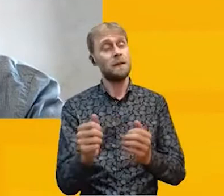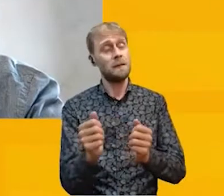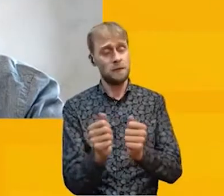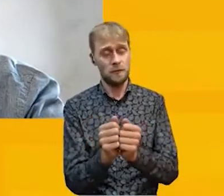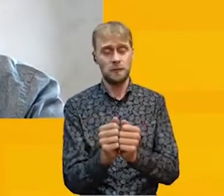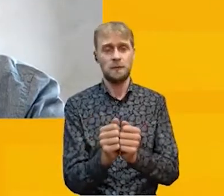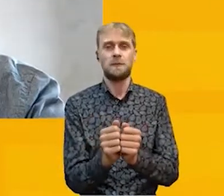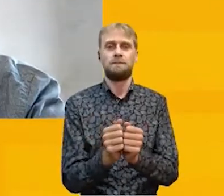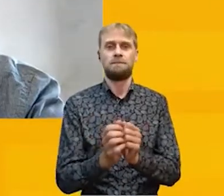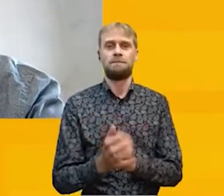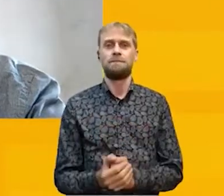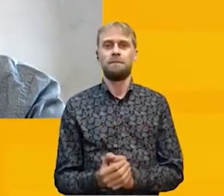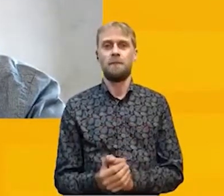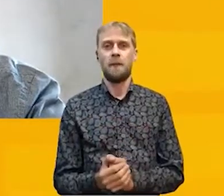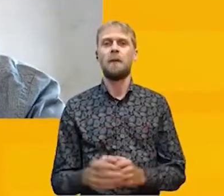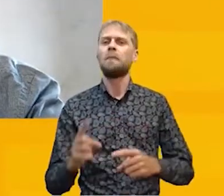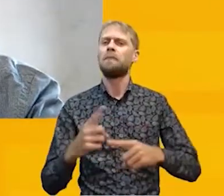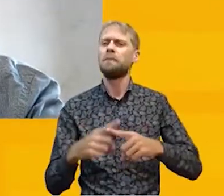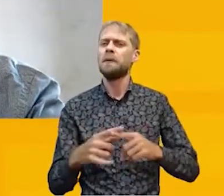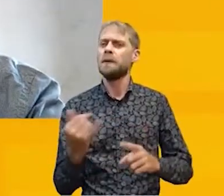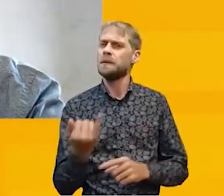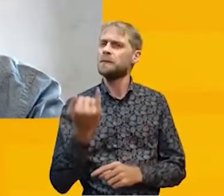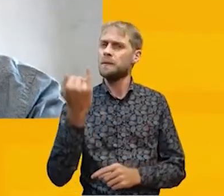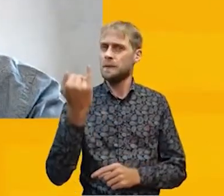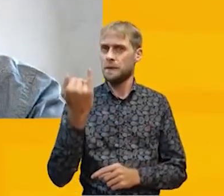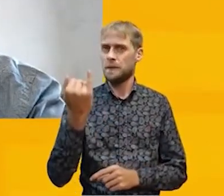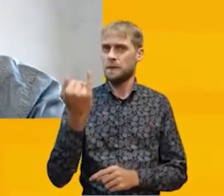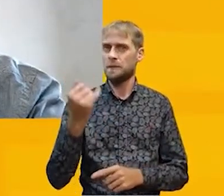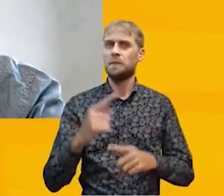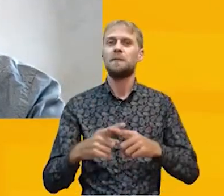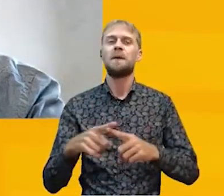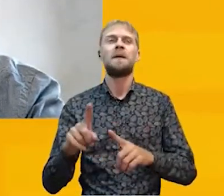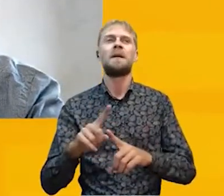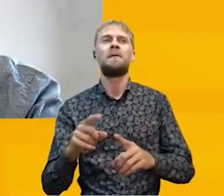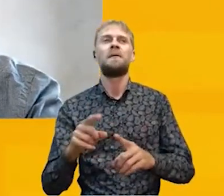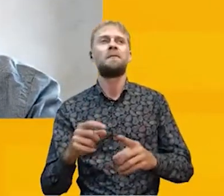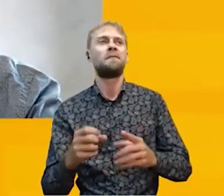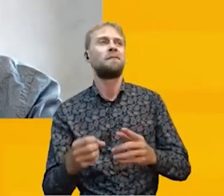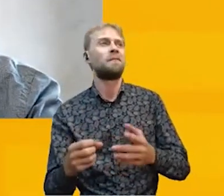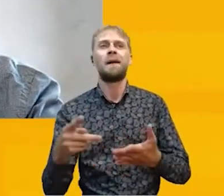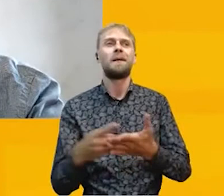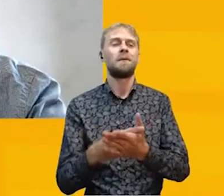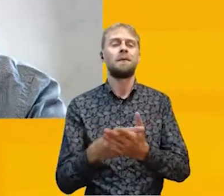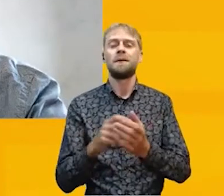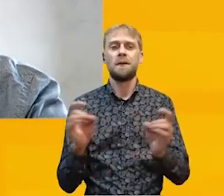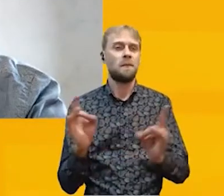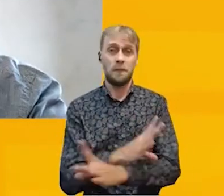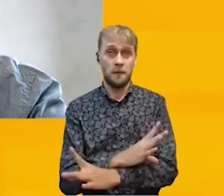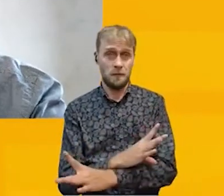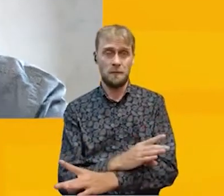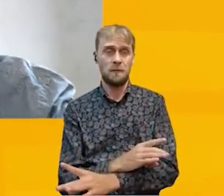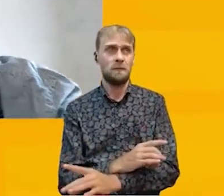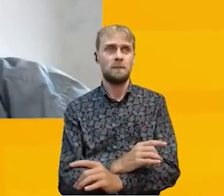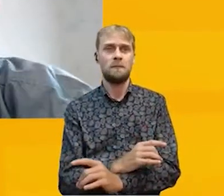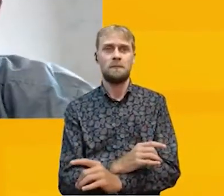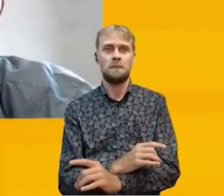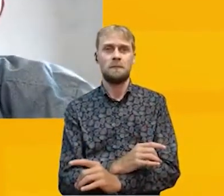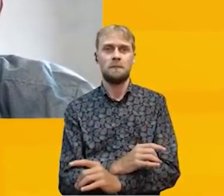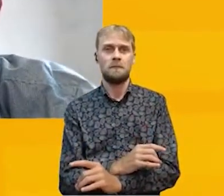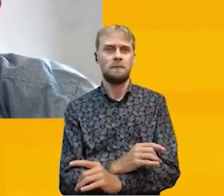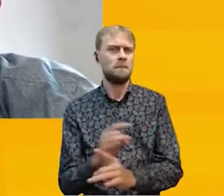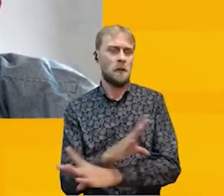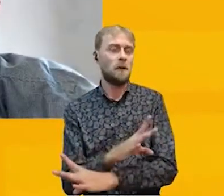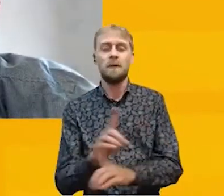Piba. É importante porque não aconteceu da noite para o dia, foi todo um trabalho que